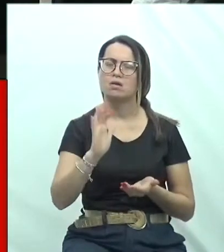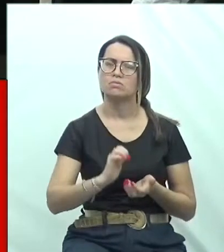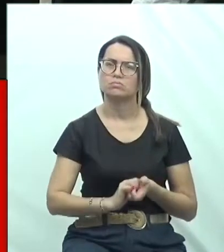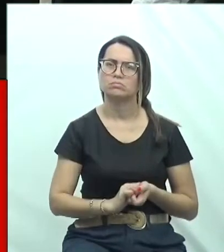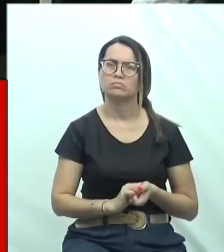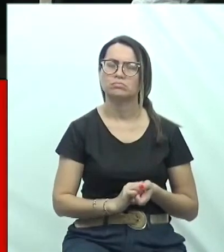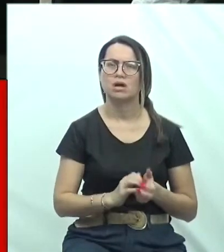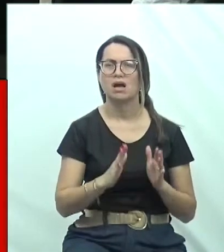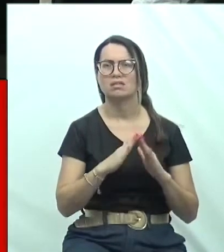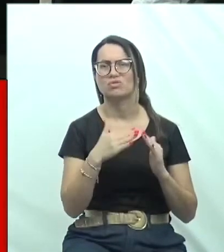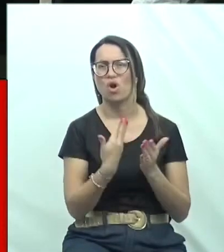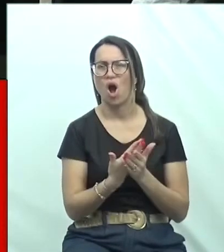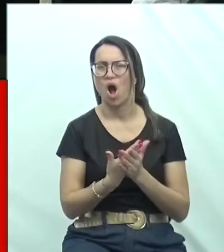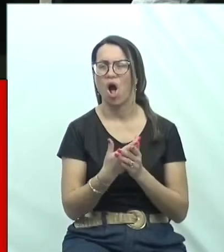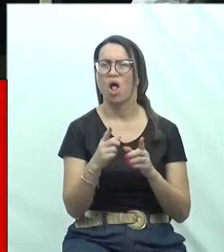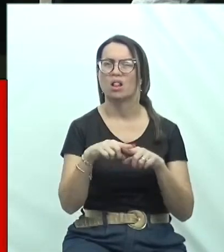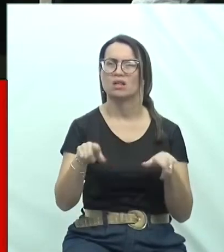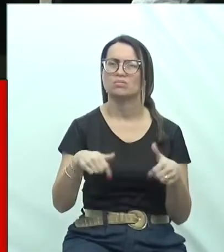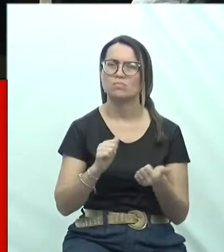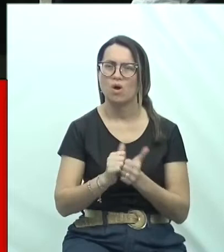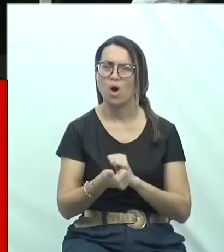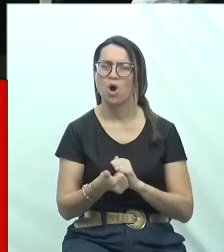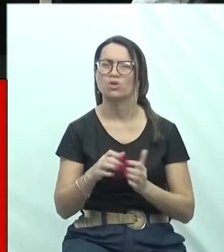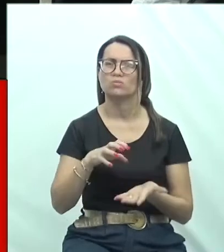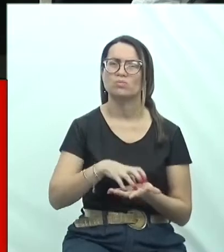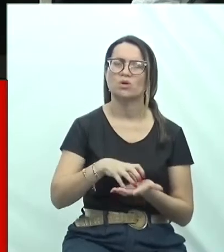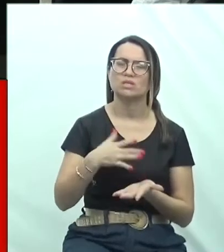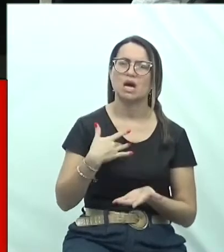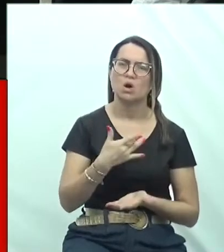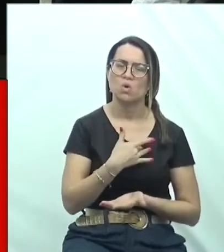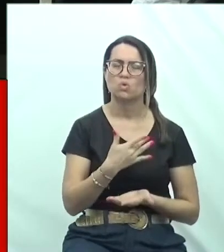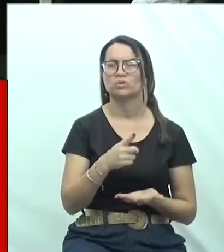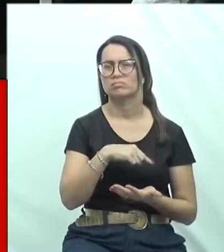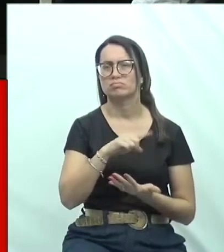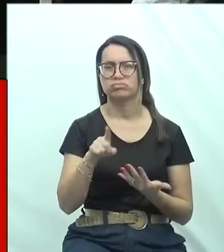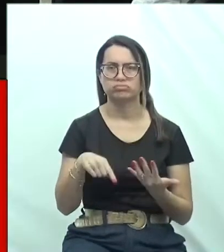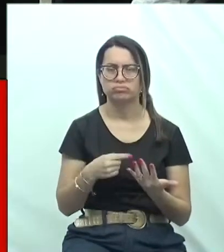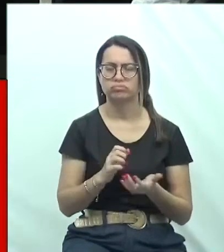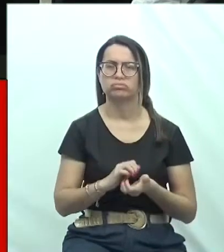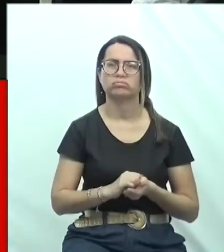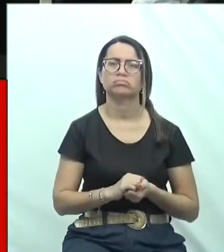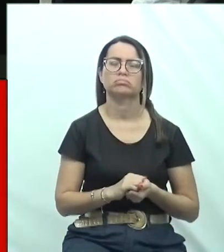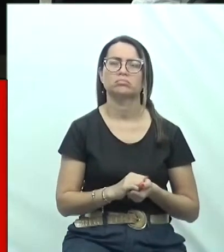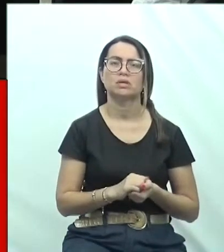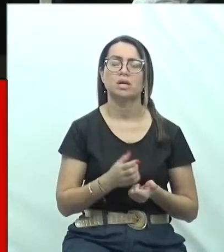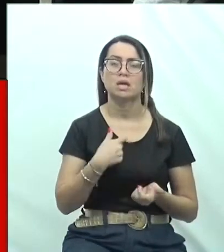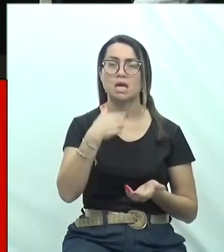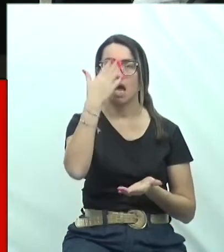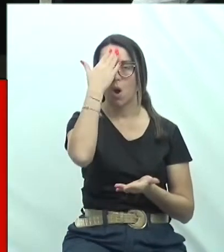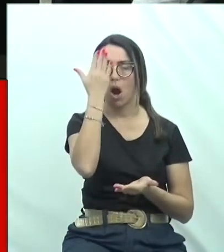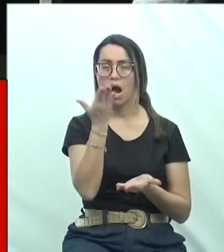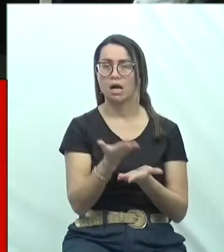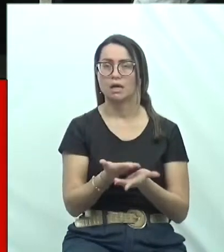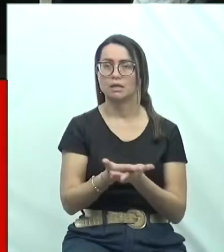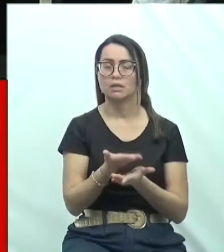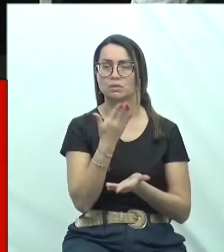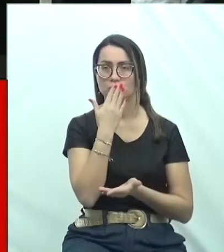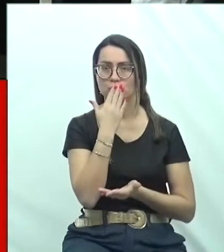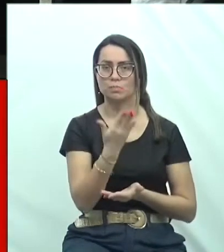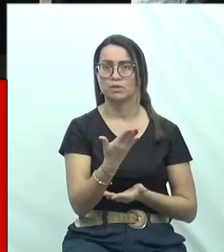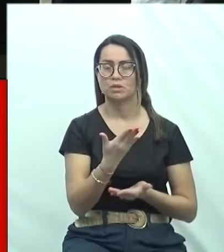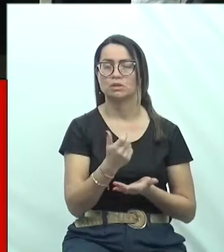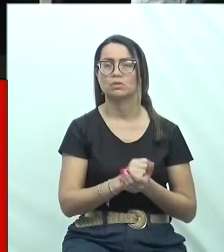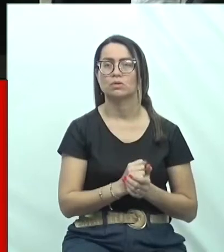colégio, ginásio, posto de saúde, a próprio passo municipal. E eu acredito que esse requerimento, né, ele vai